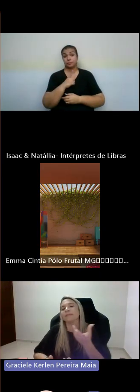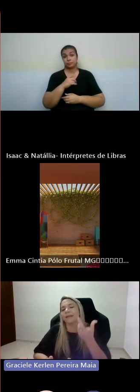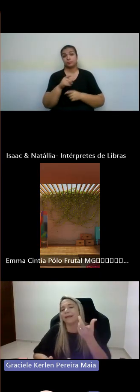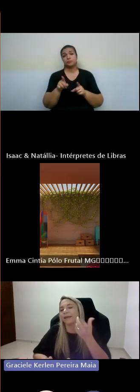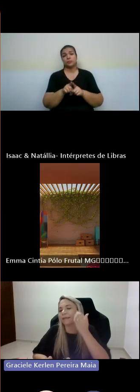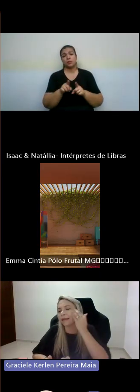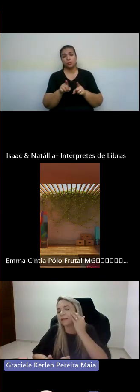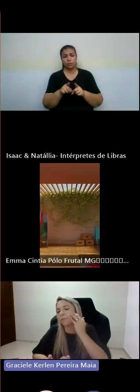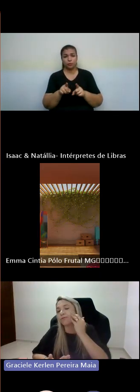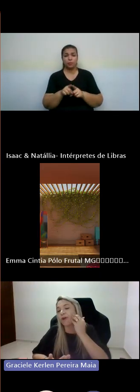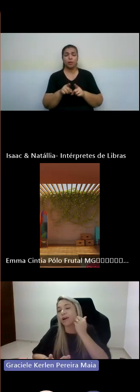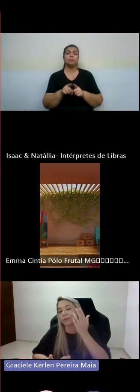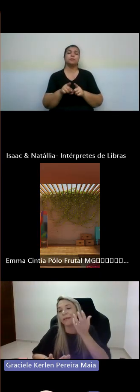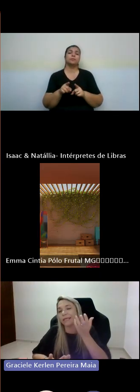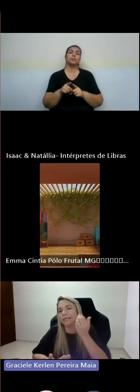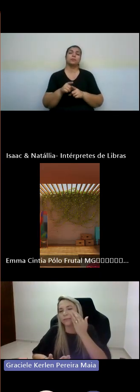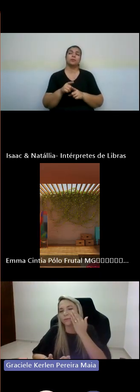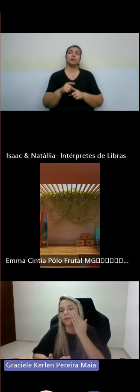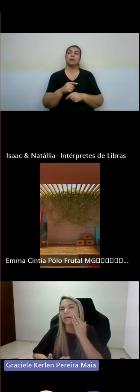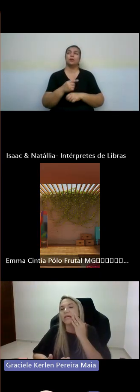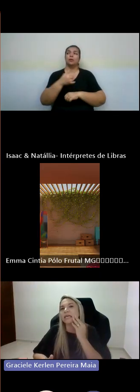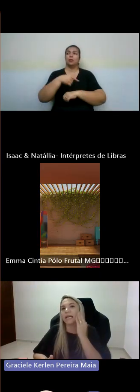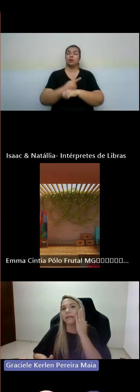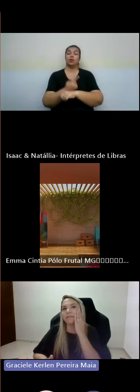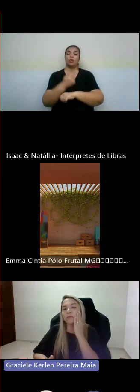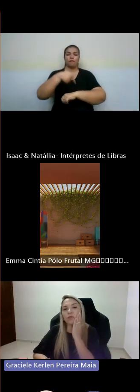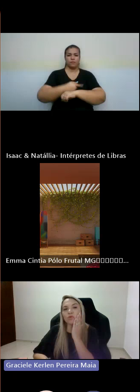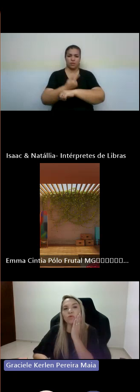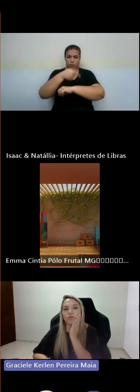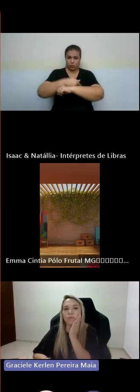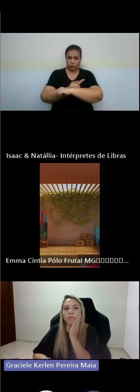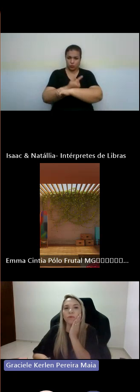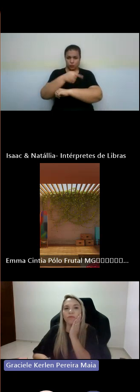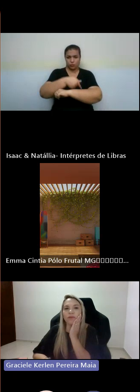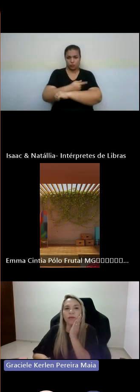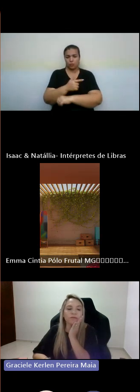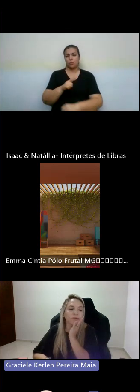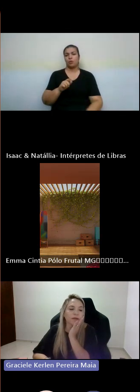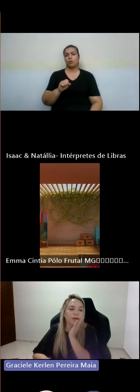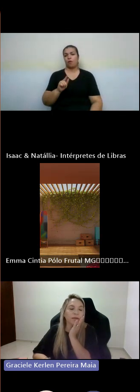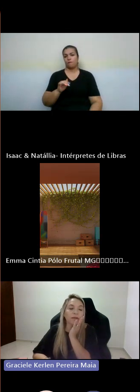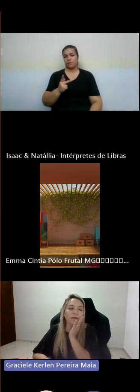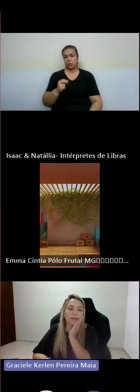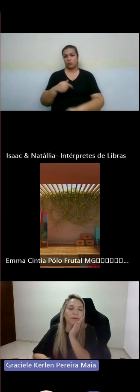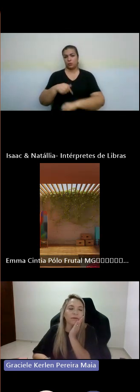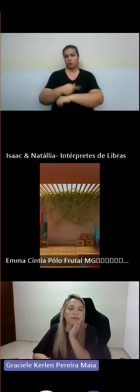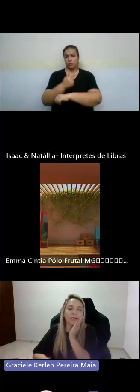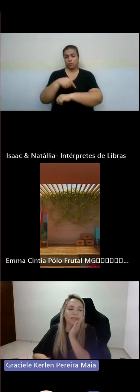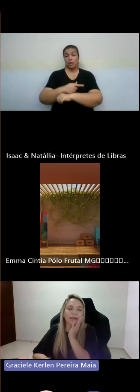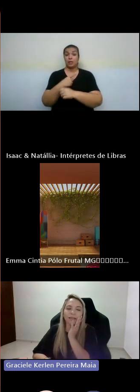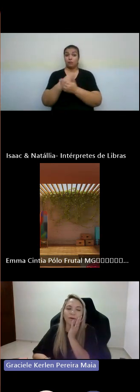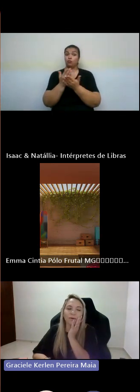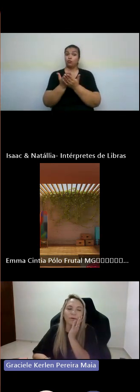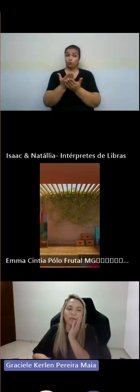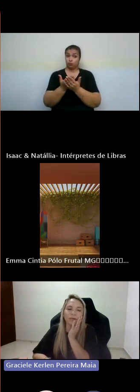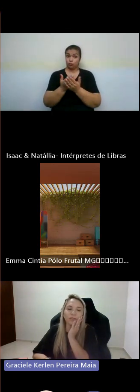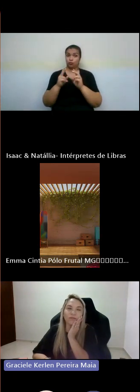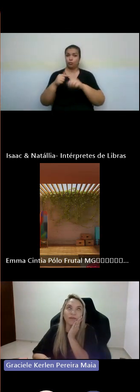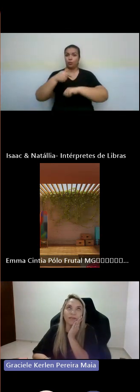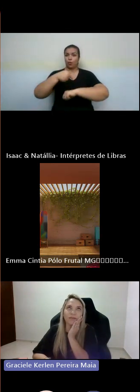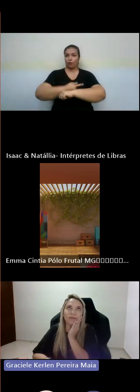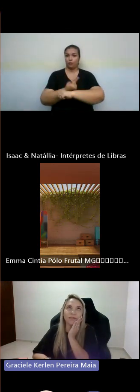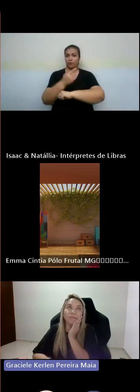golfinhos, tem até um norte-americano que ele fez um estudo sobre golfinhos, gente, é cada coisa